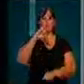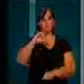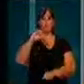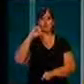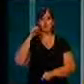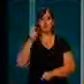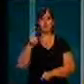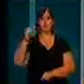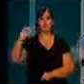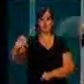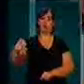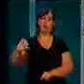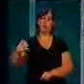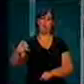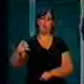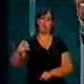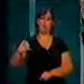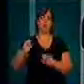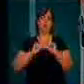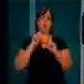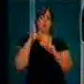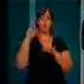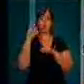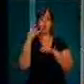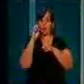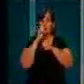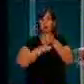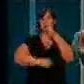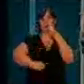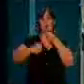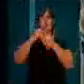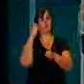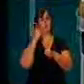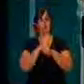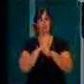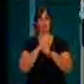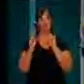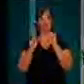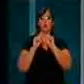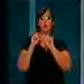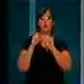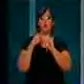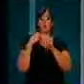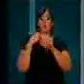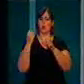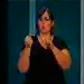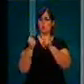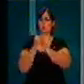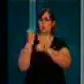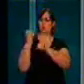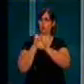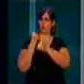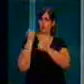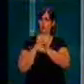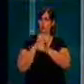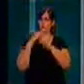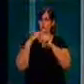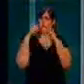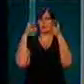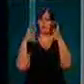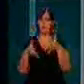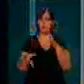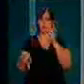1969, ou seja, há 40 anos atrás, que eu teria construído um cemitério